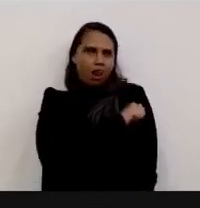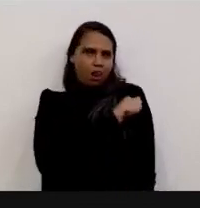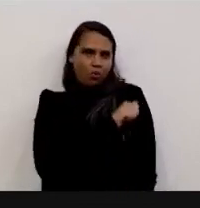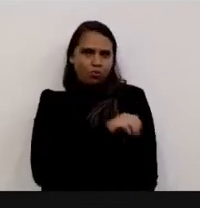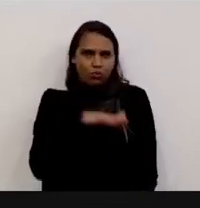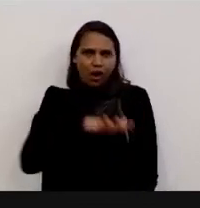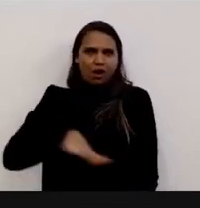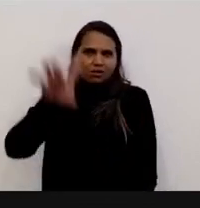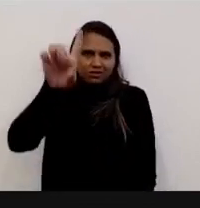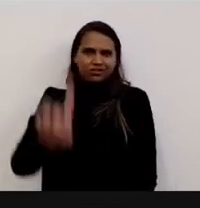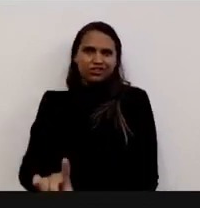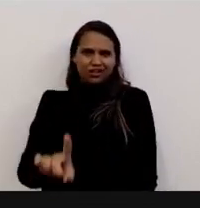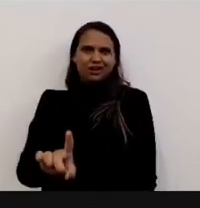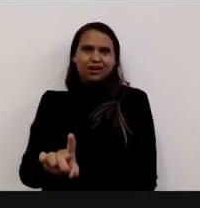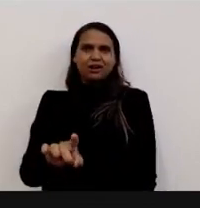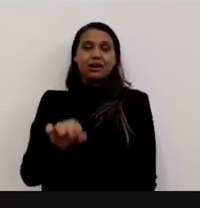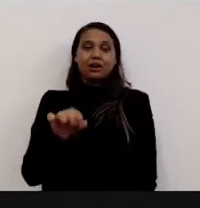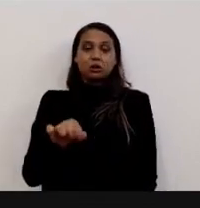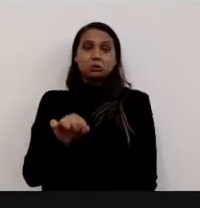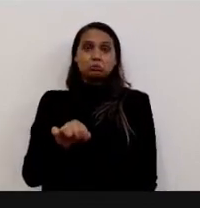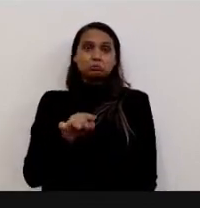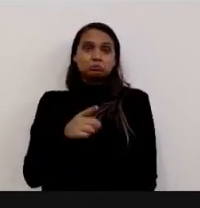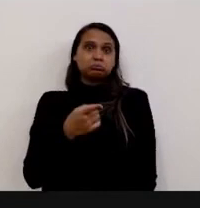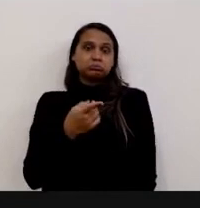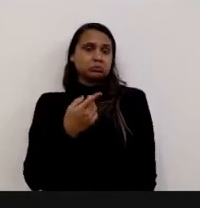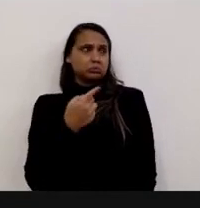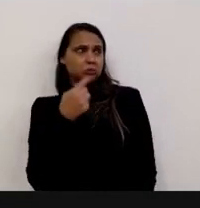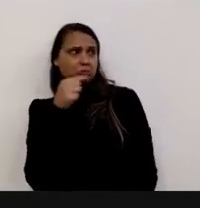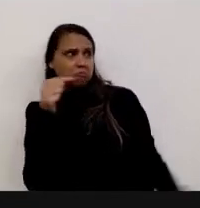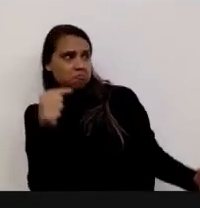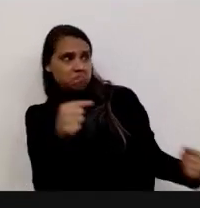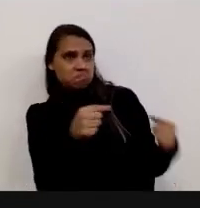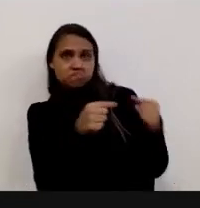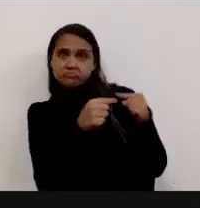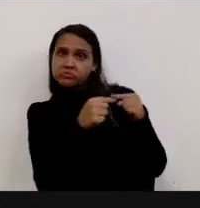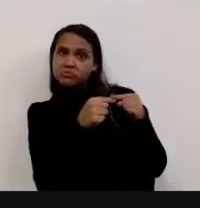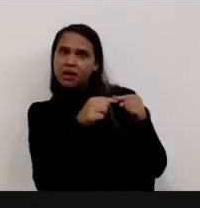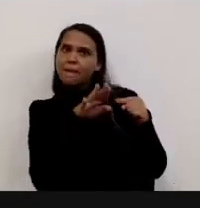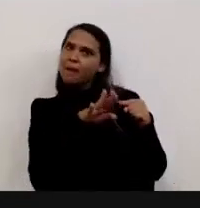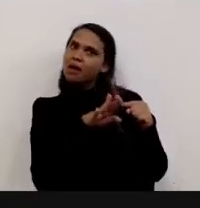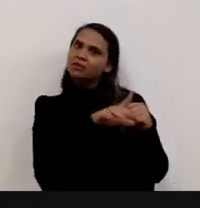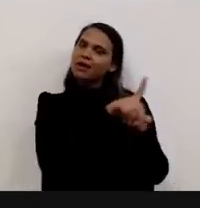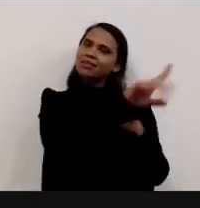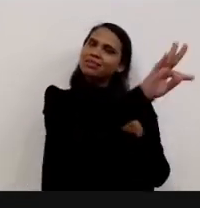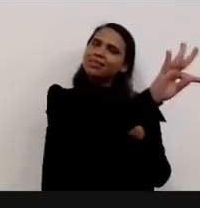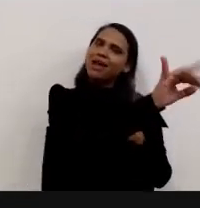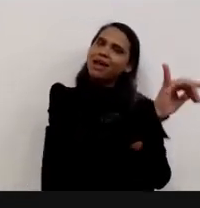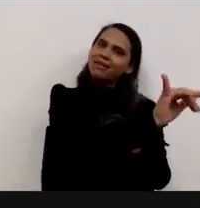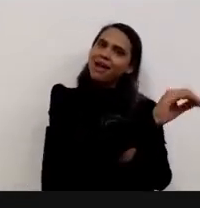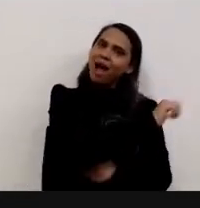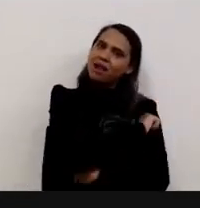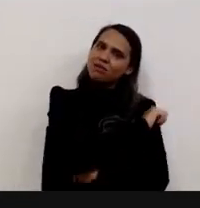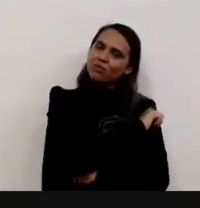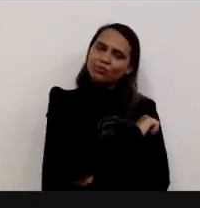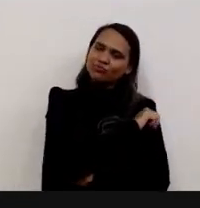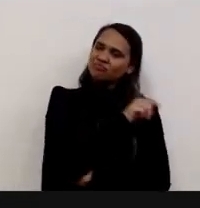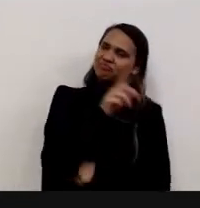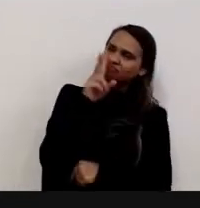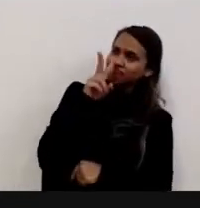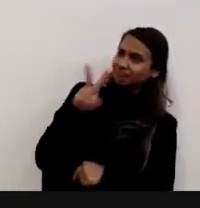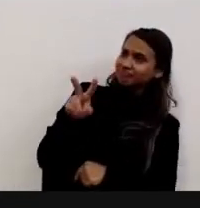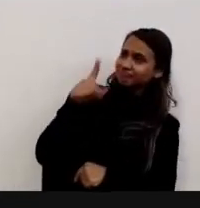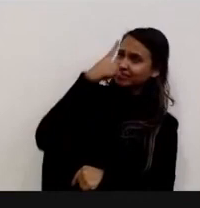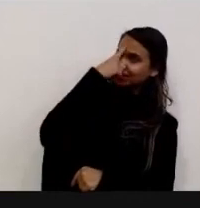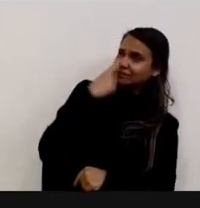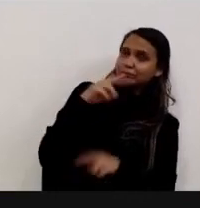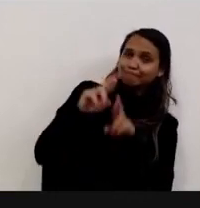bastante nessa área, e já tive também alunos de TI que não se interessaram pela área de automação, que não, isso aqui não é para mim, eu prefiro outra